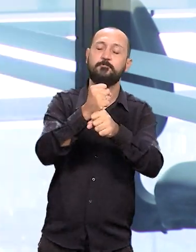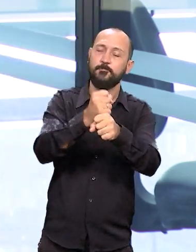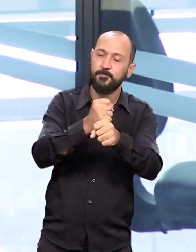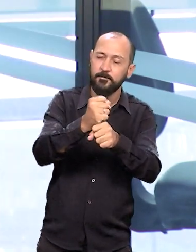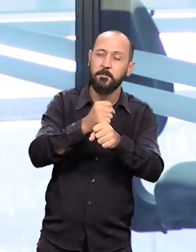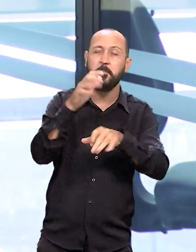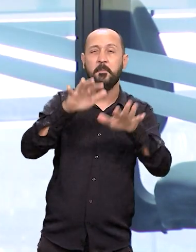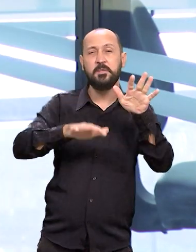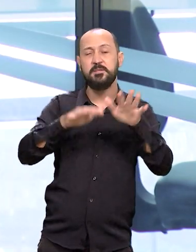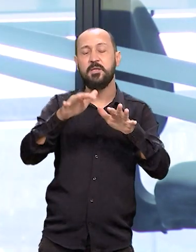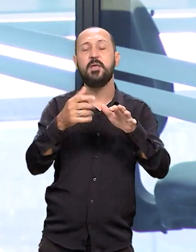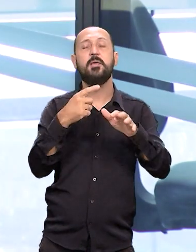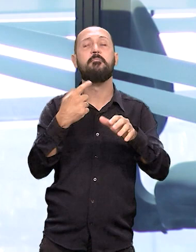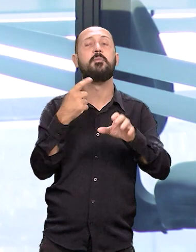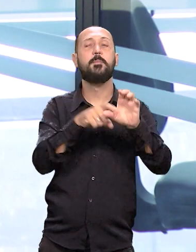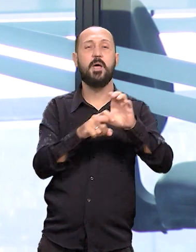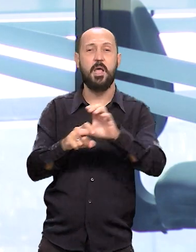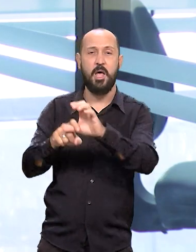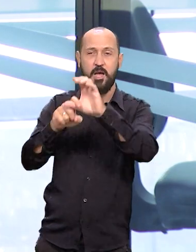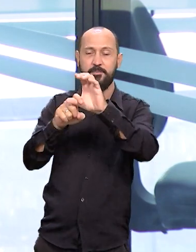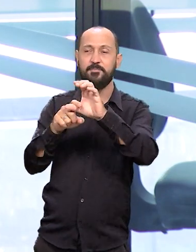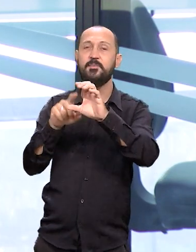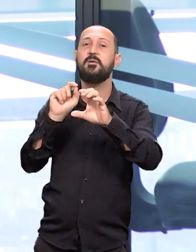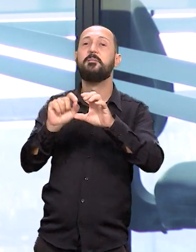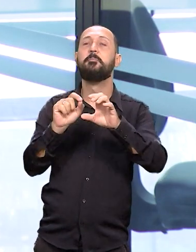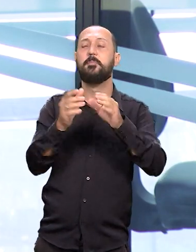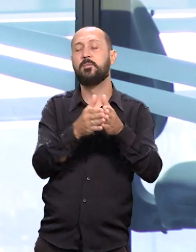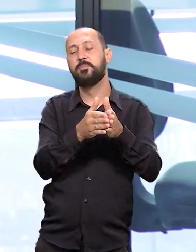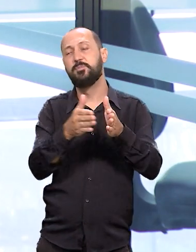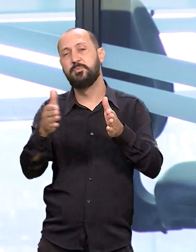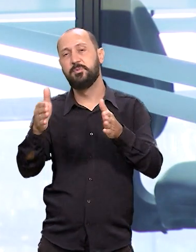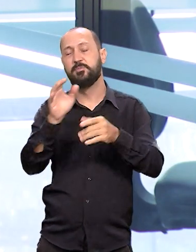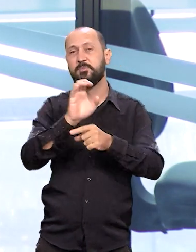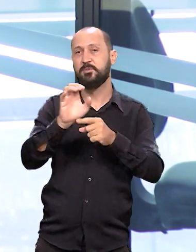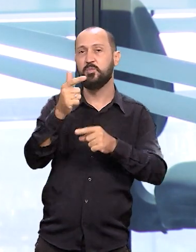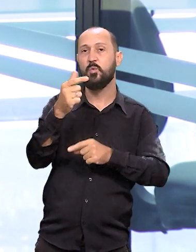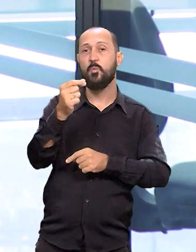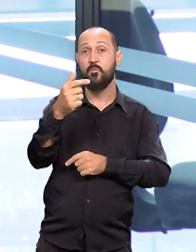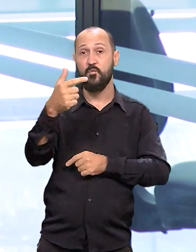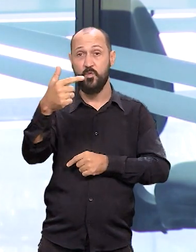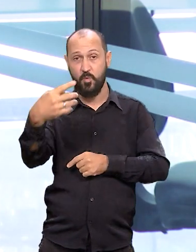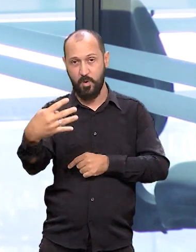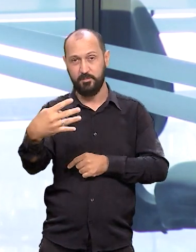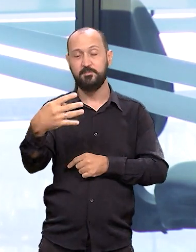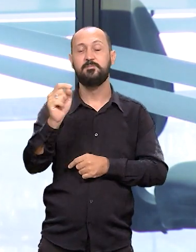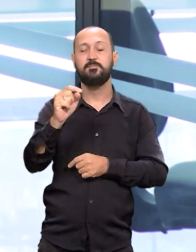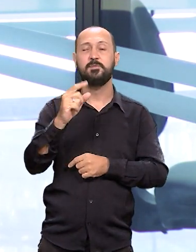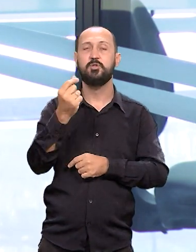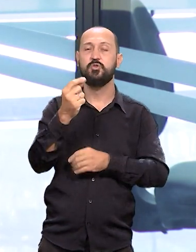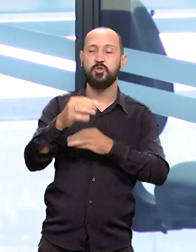fixa a despesa para o exercício financeiro do Estado em 2024. O incremento será de